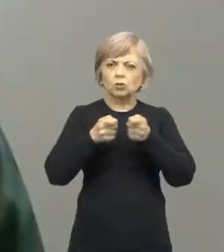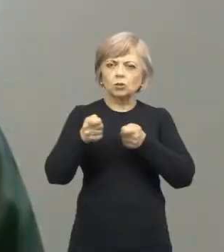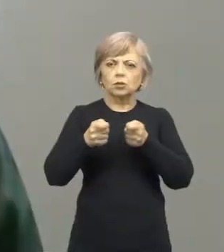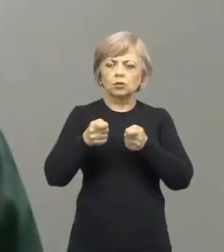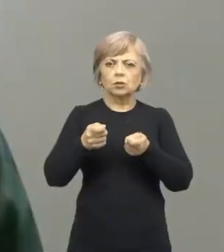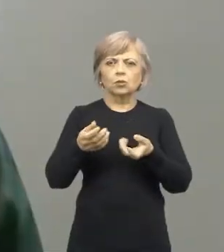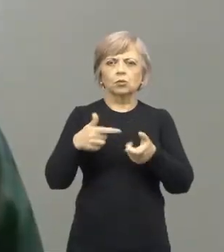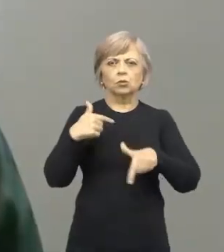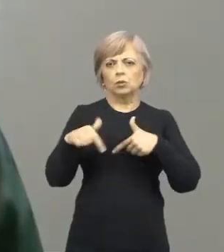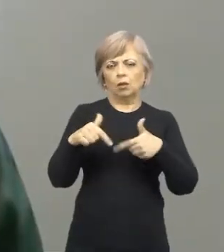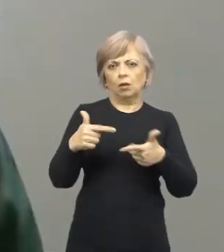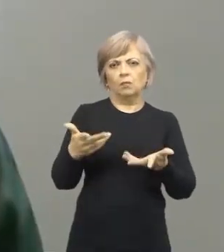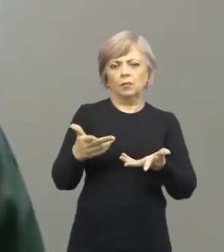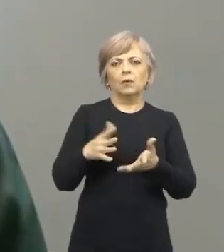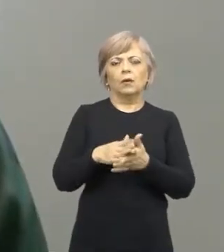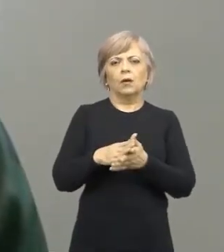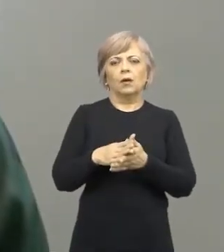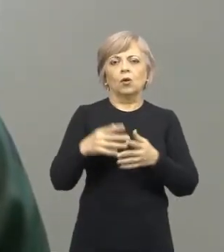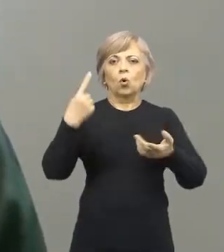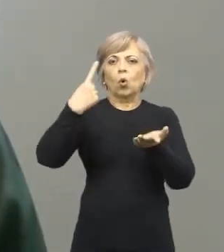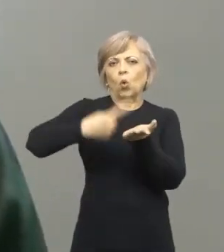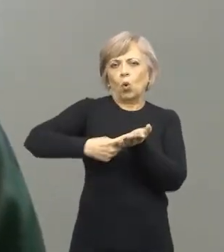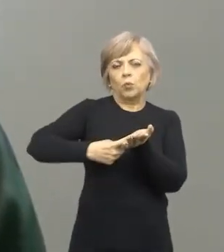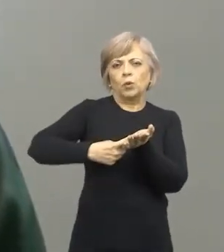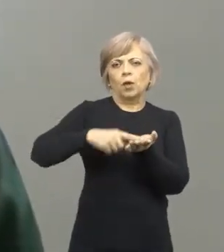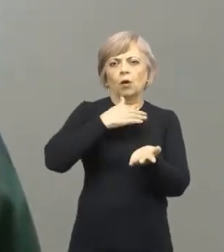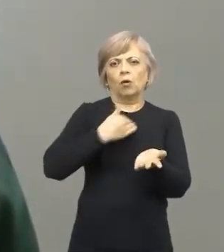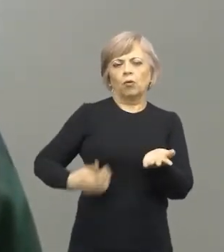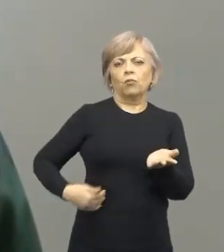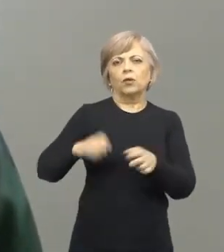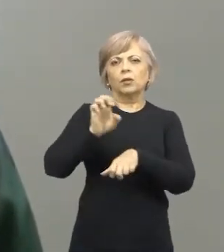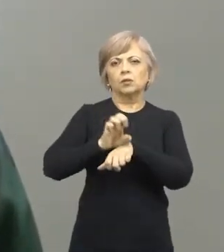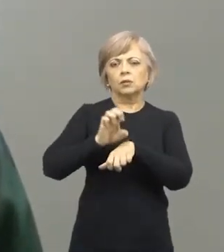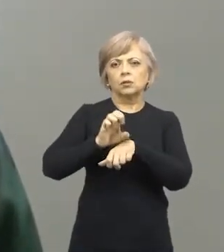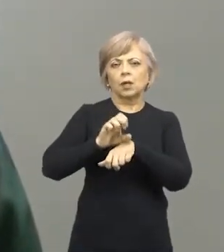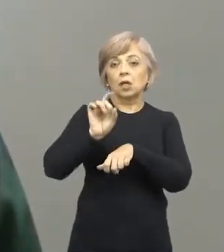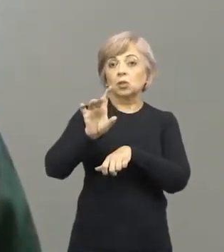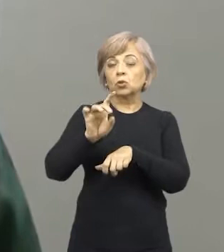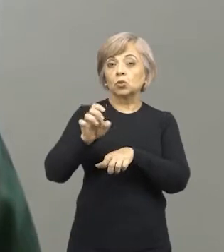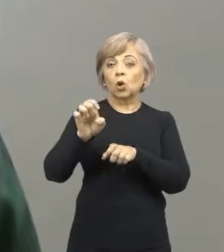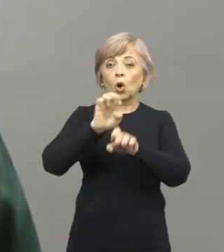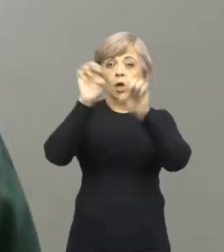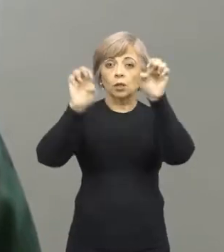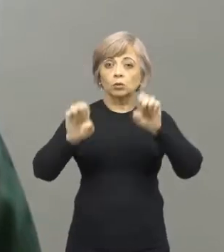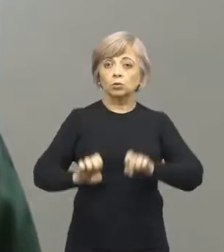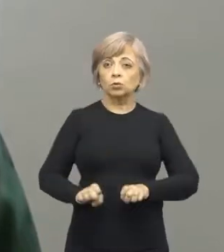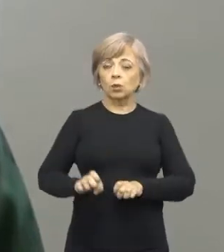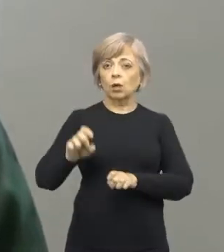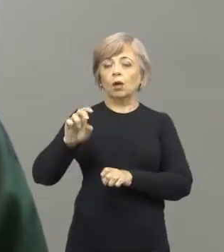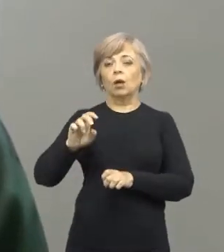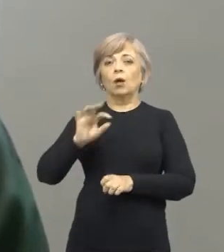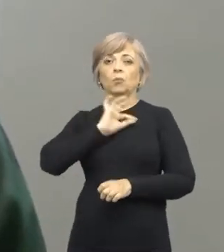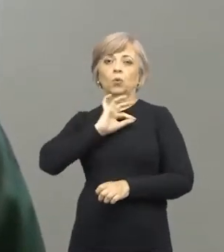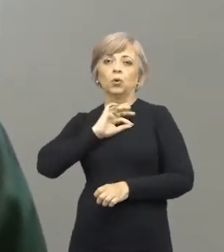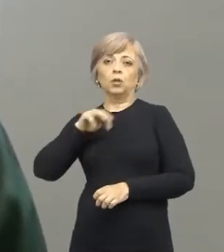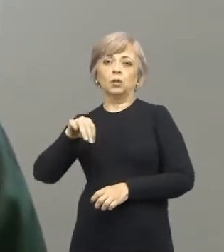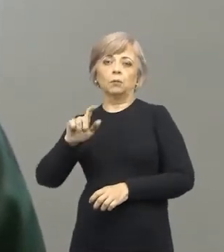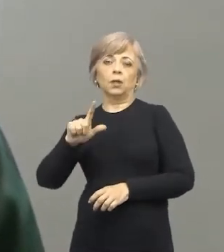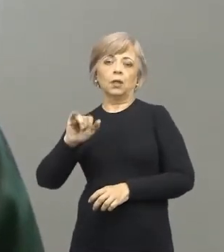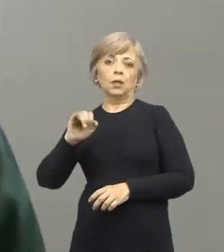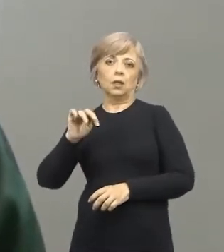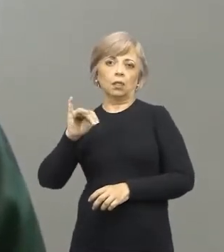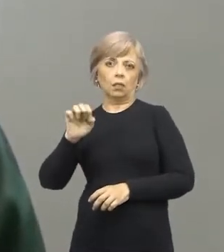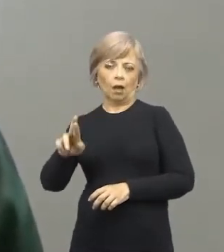conduta firmado com o governo do Estado, onde ali o objeto era principalmente a reestruturação da Polícia Militar, mas o